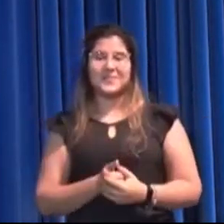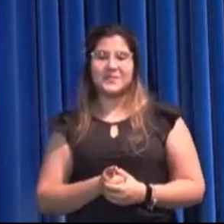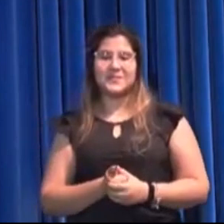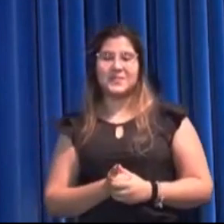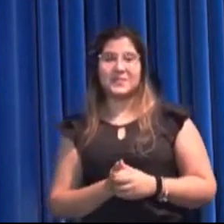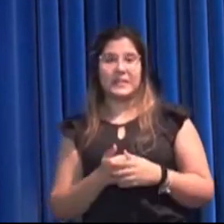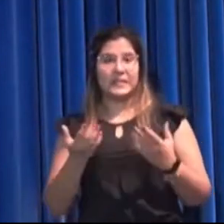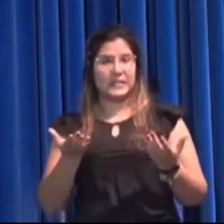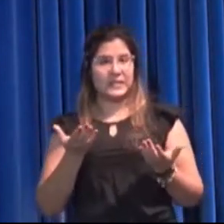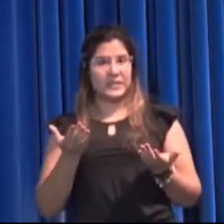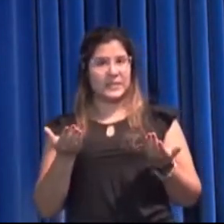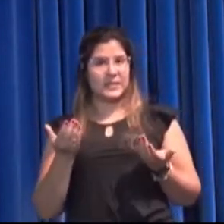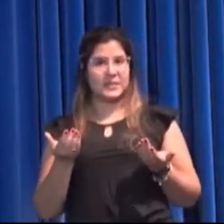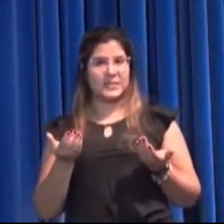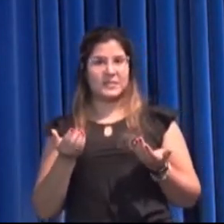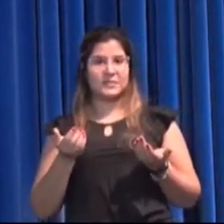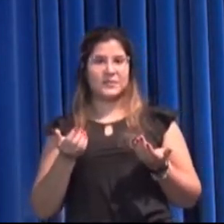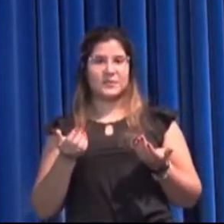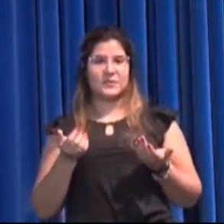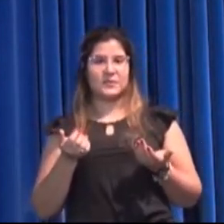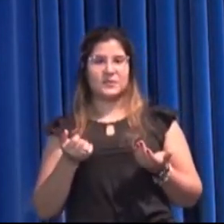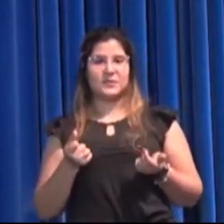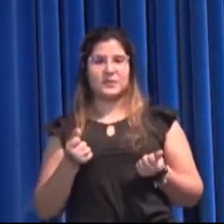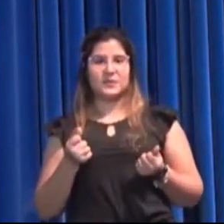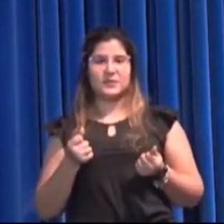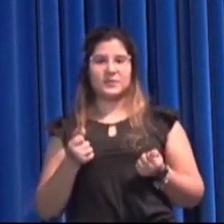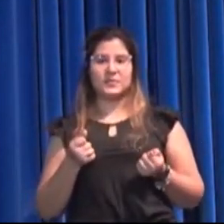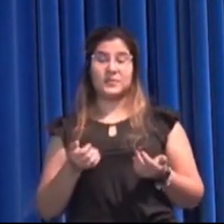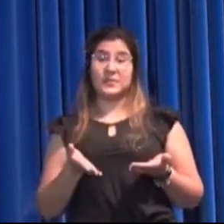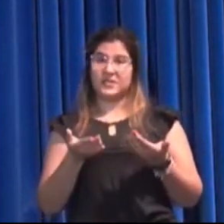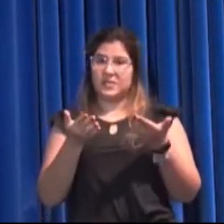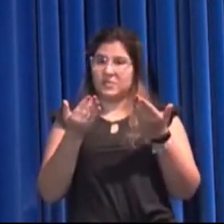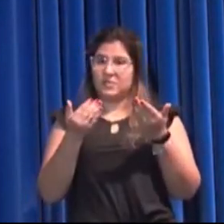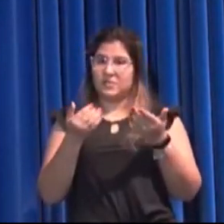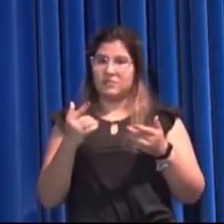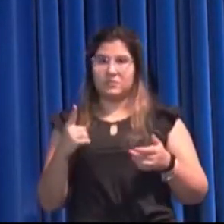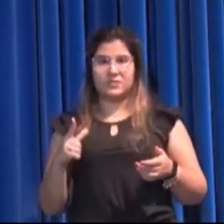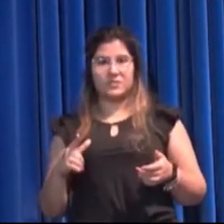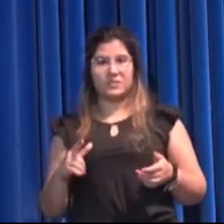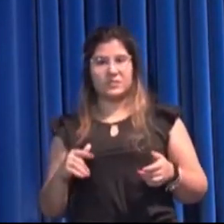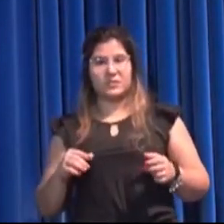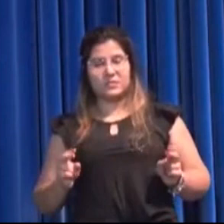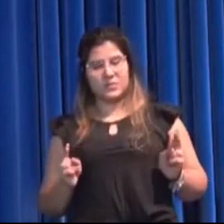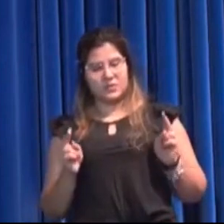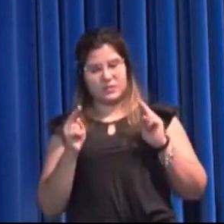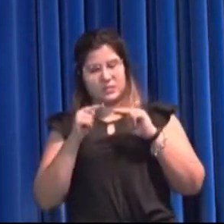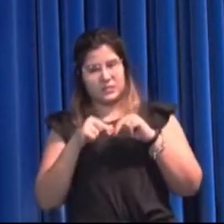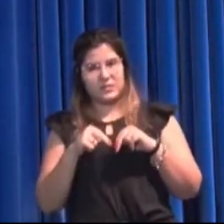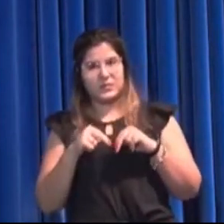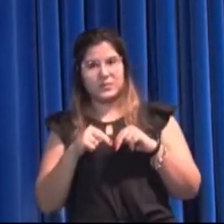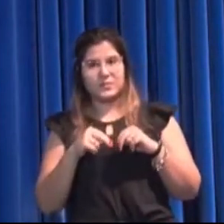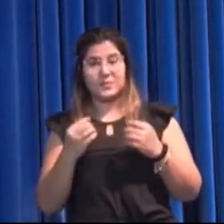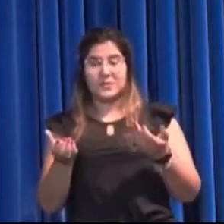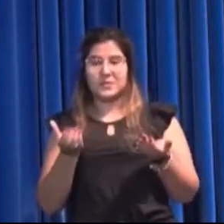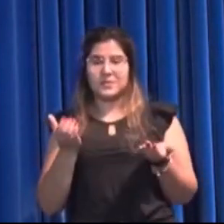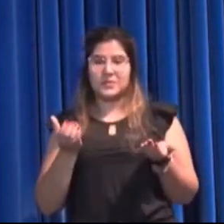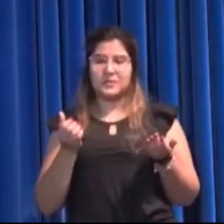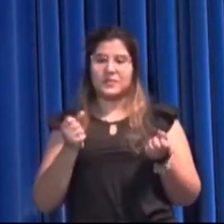ser exaltados sem humilhação, sem reconhecimento. Nós queremos a glória